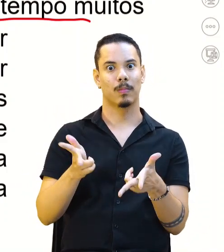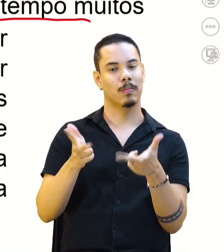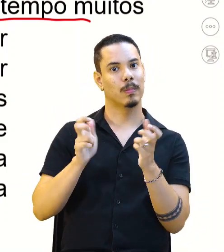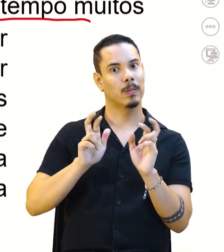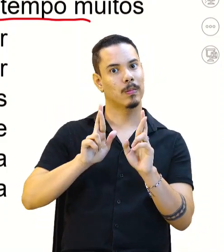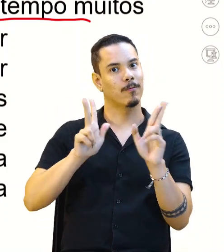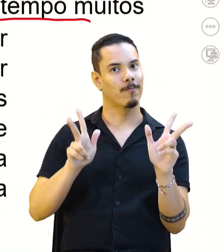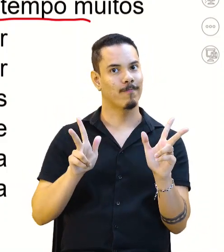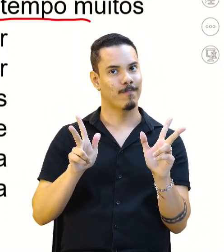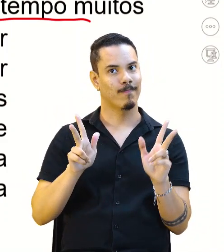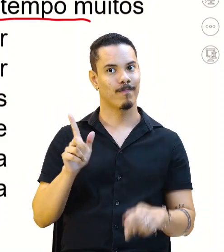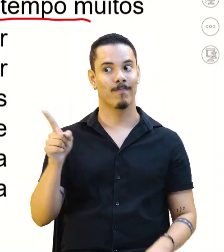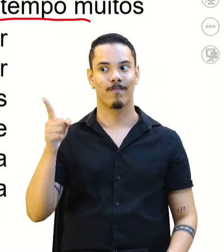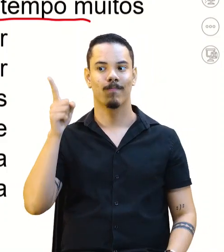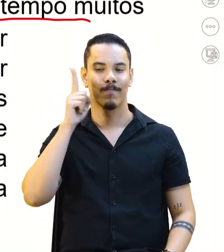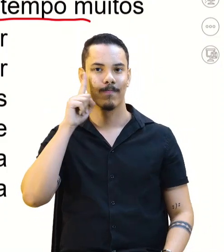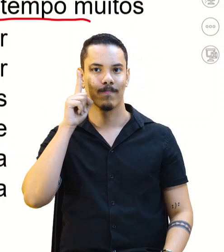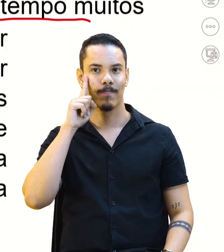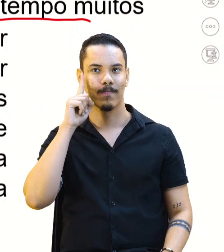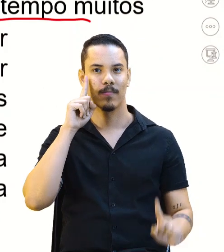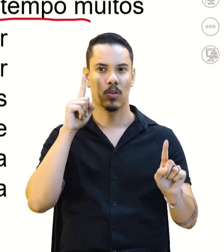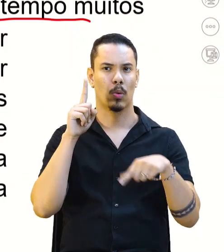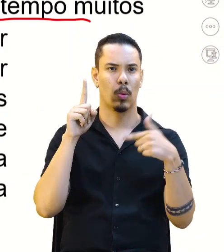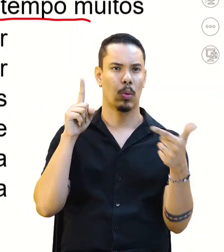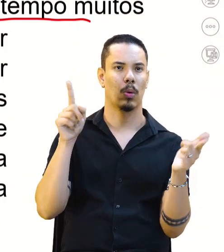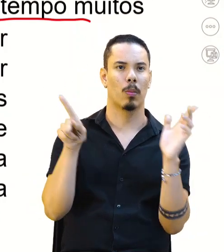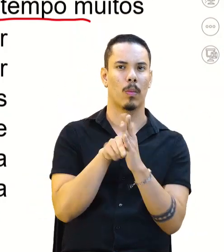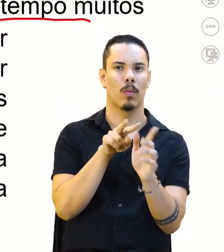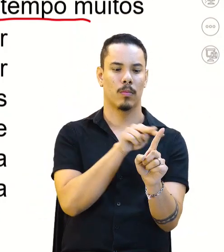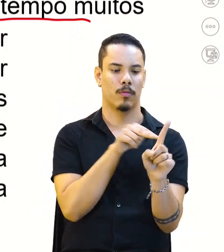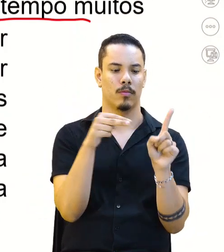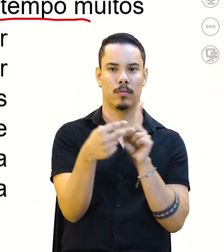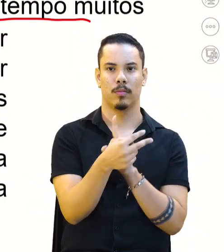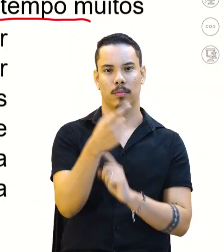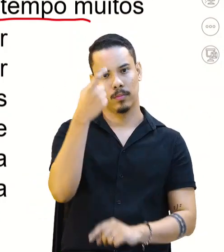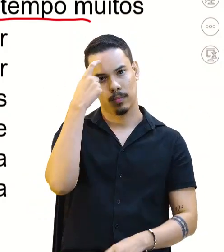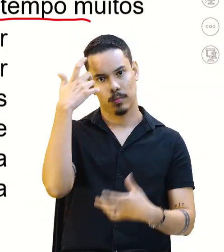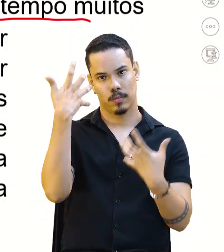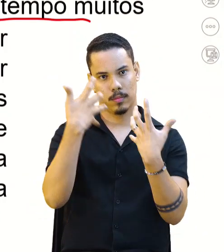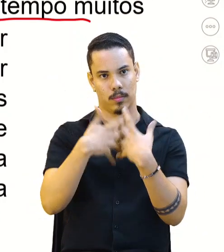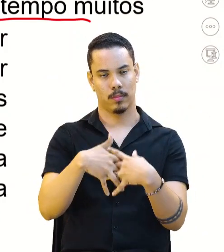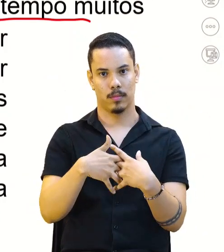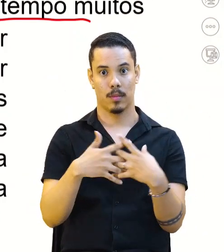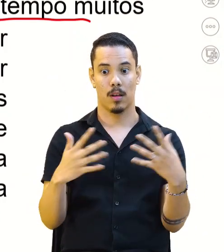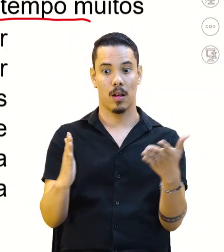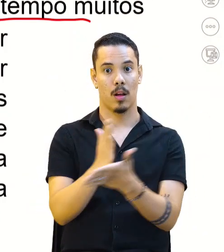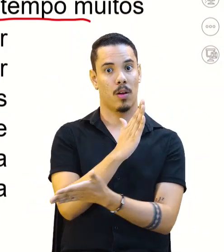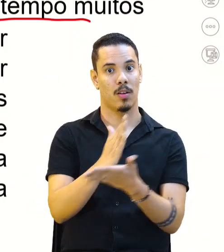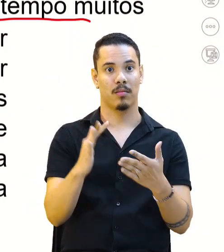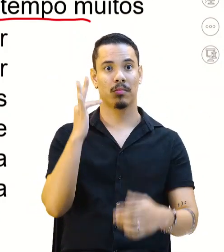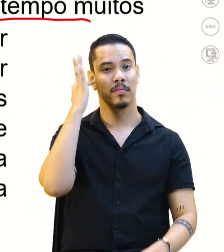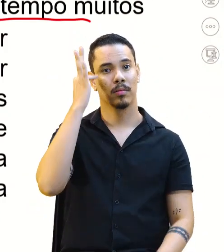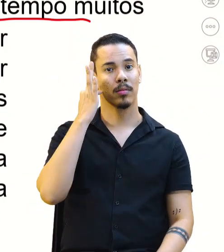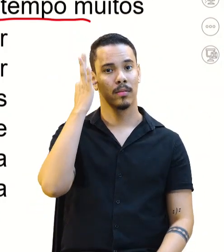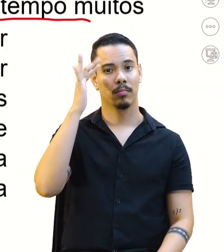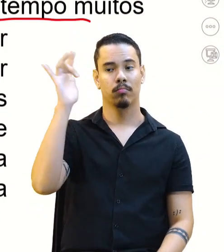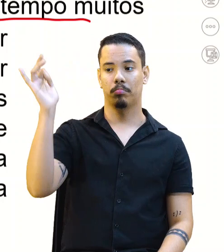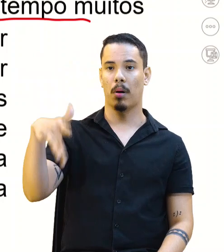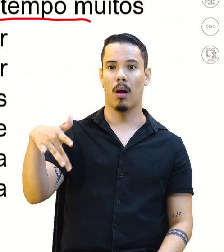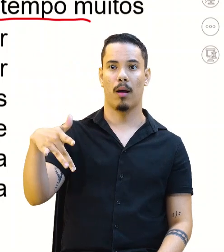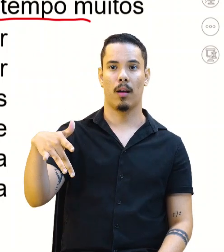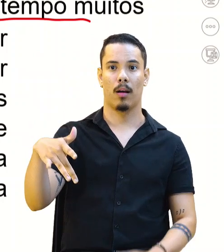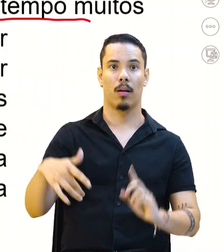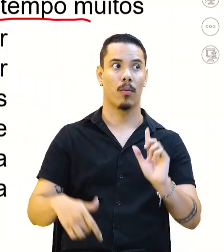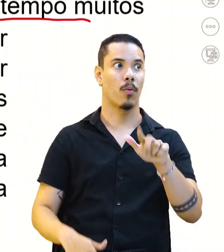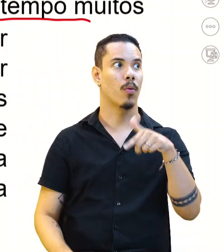do cotidiano para as visões dos pensadores. Para alguns, a filosofia não serve para nada. Mas para outros,